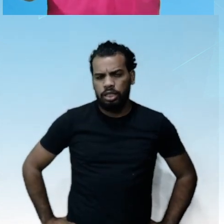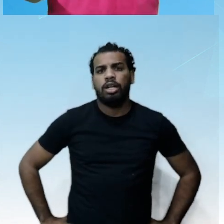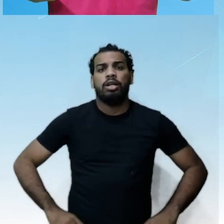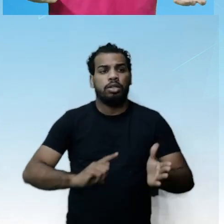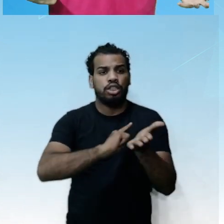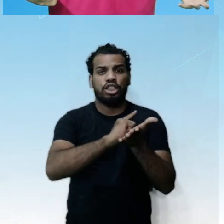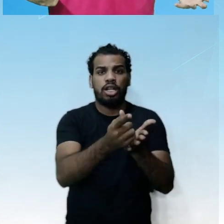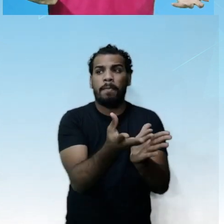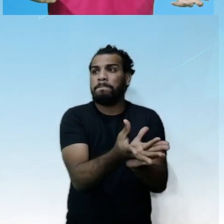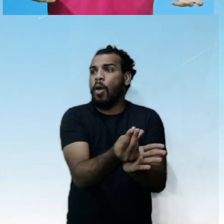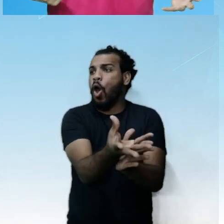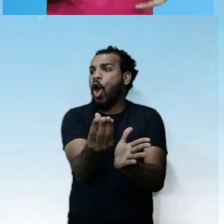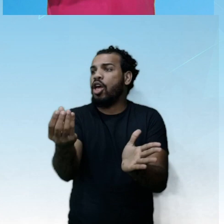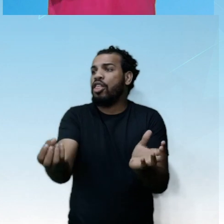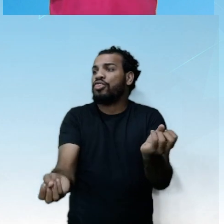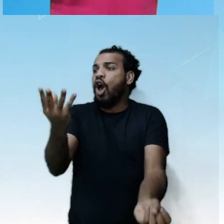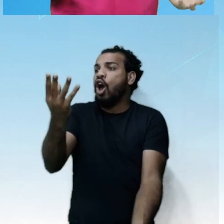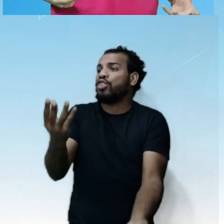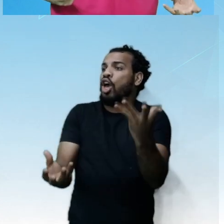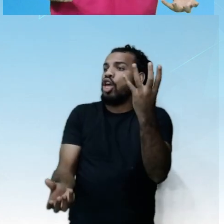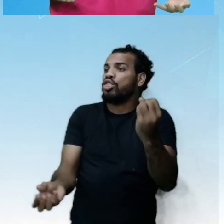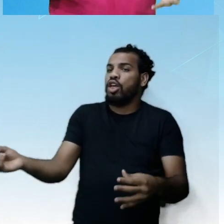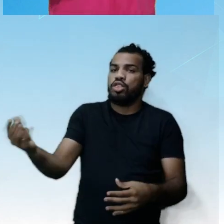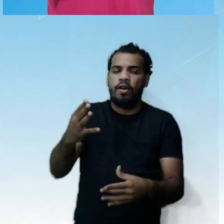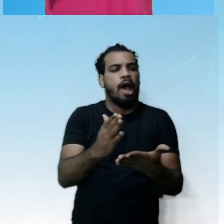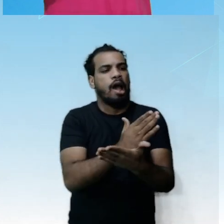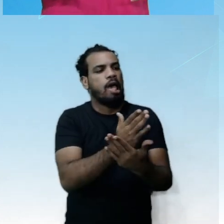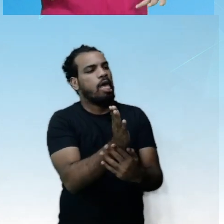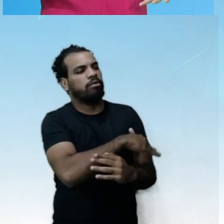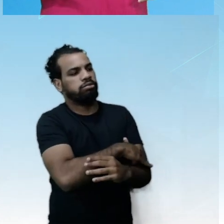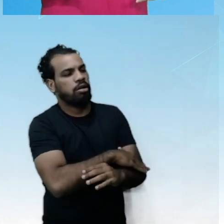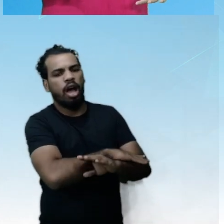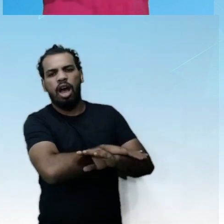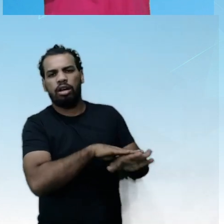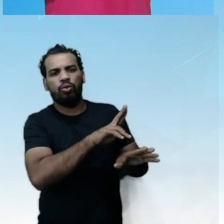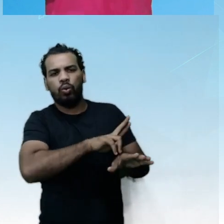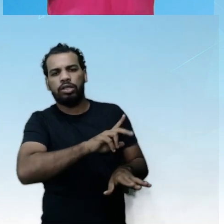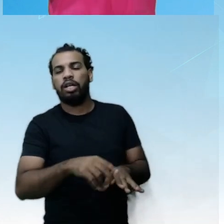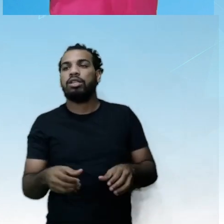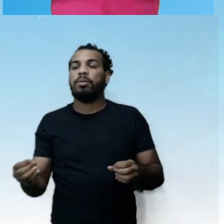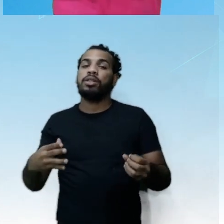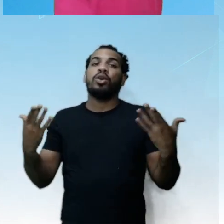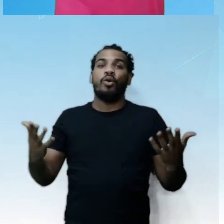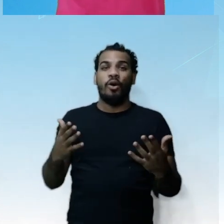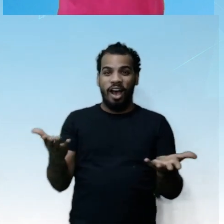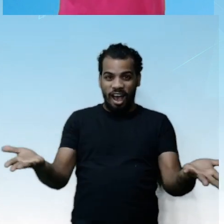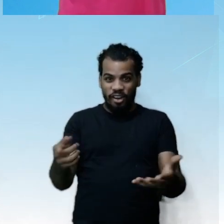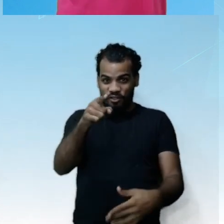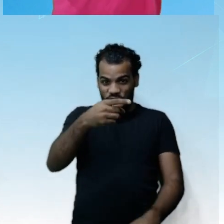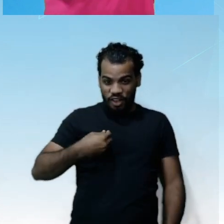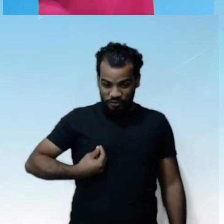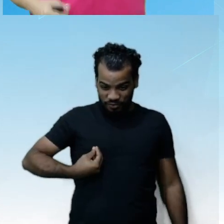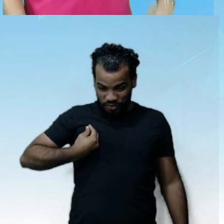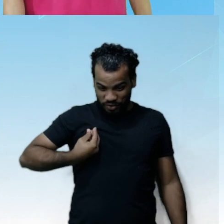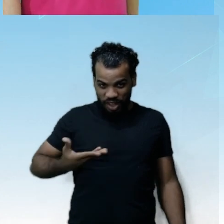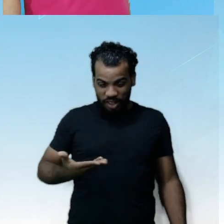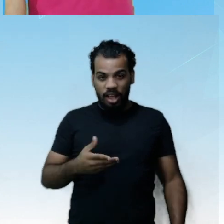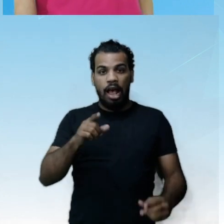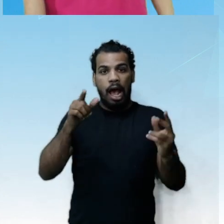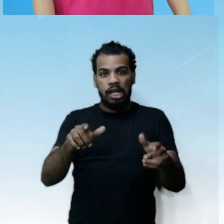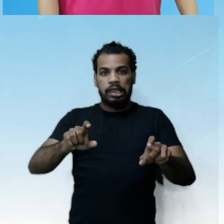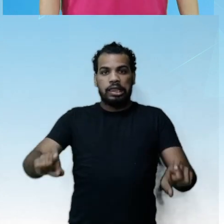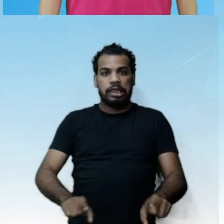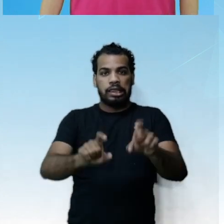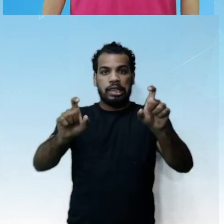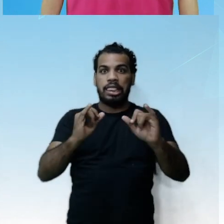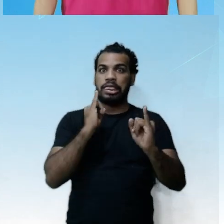sempre existem novos, outros caem em desuso. E lembrar a vocês que o mundo virtual, que vocês, estudantes do sexto